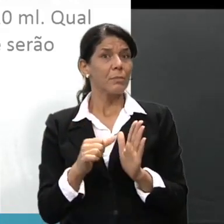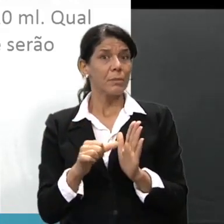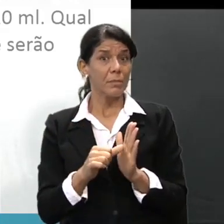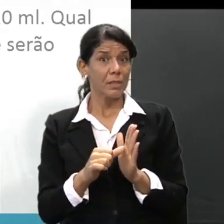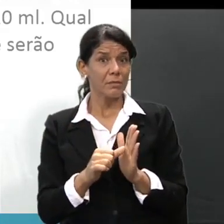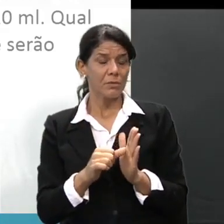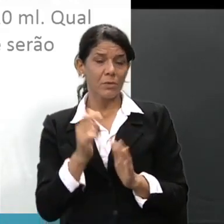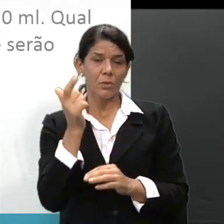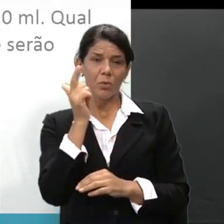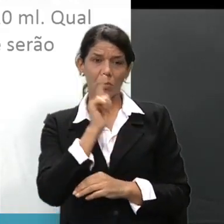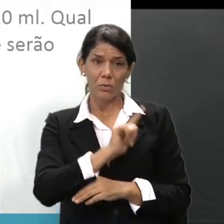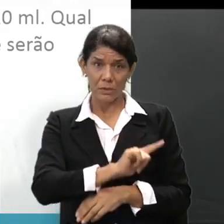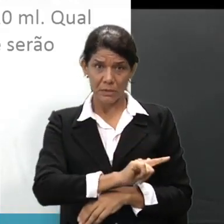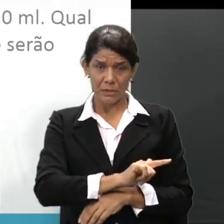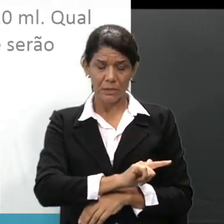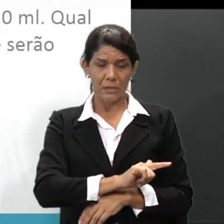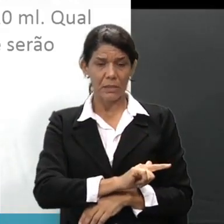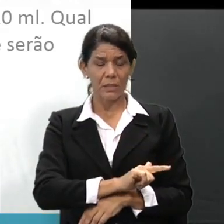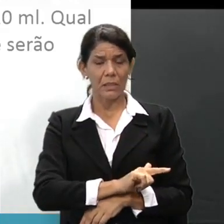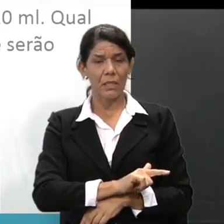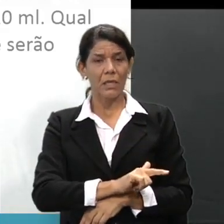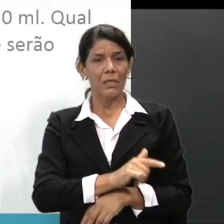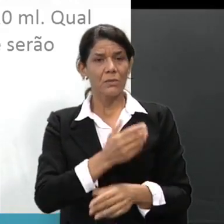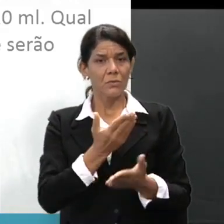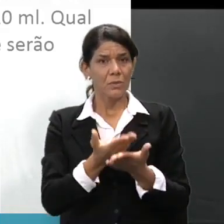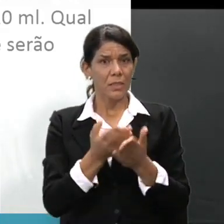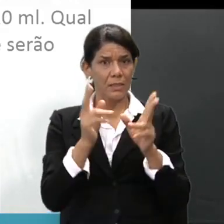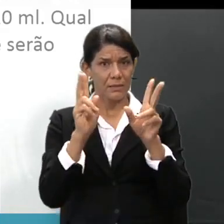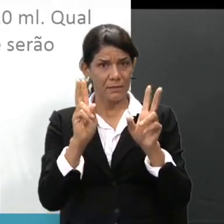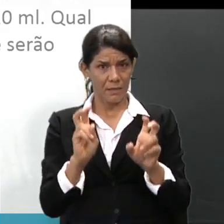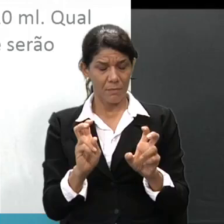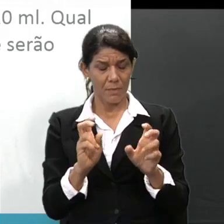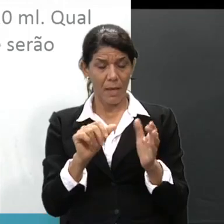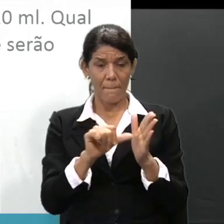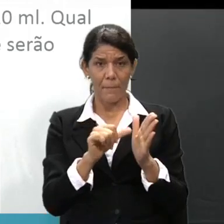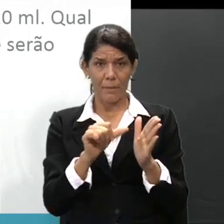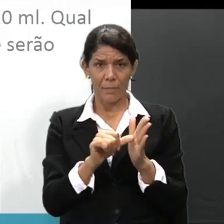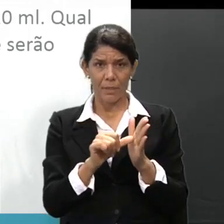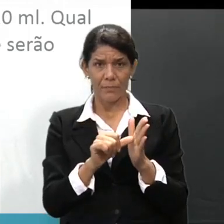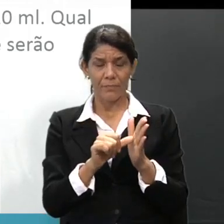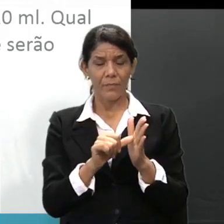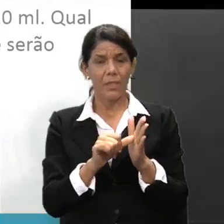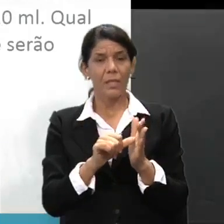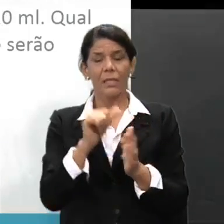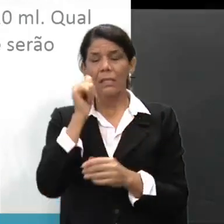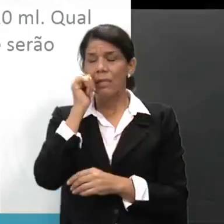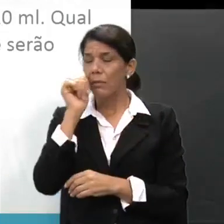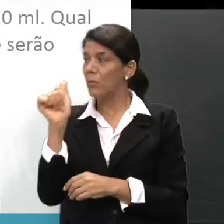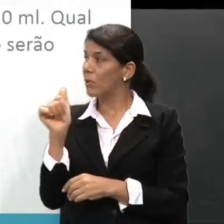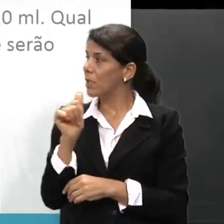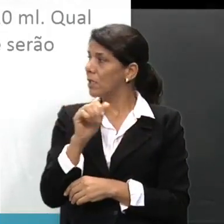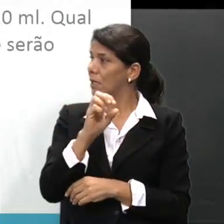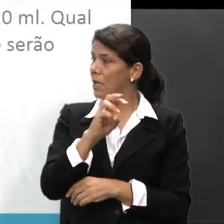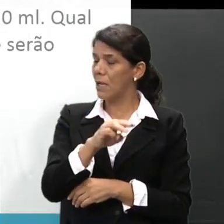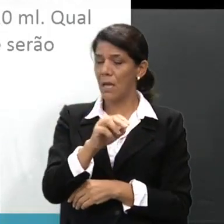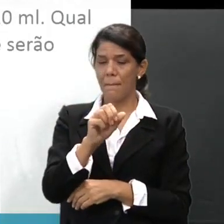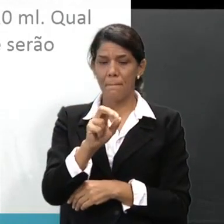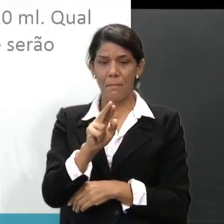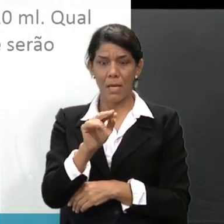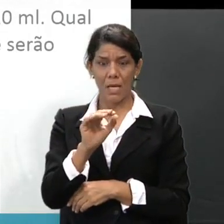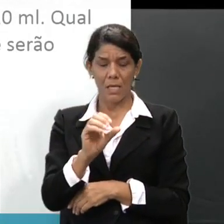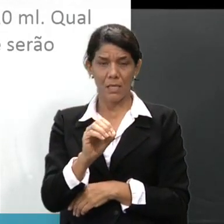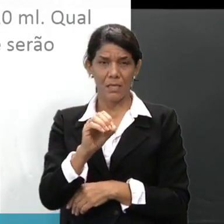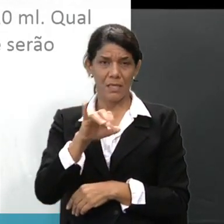para que a gente consiga abordar essa temática. Primeiro, no caso da senhora Maria José, que que ela está internada em